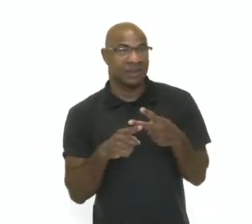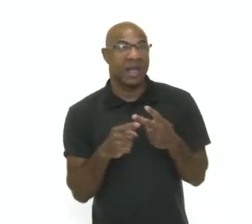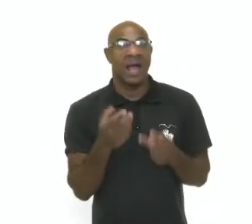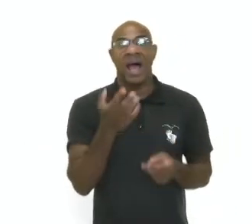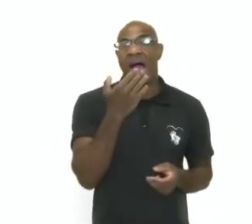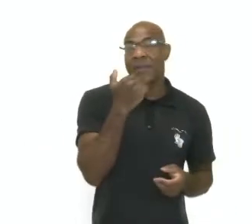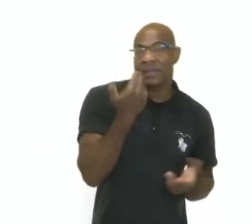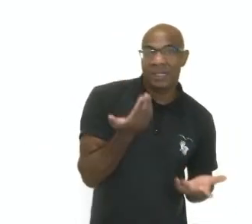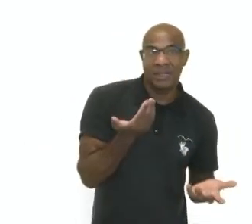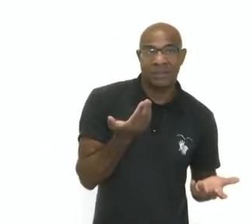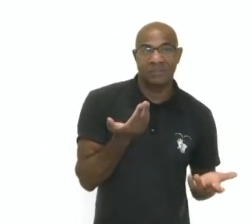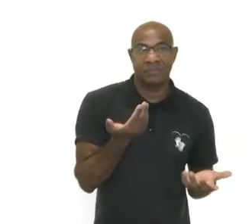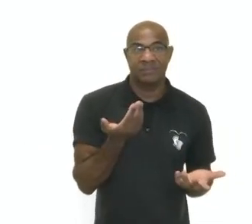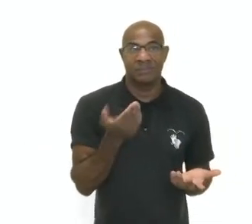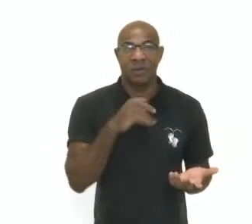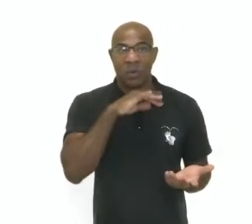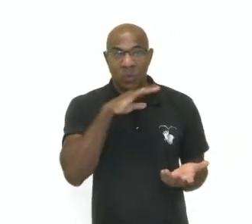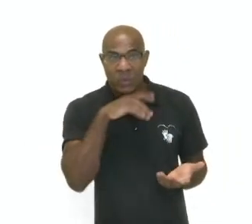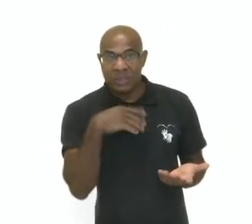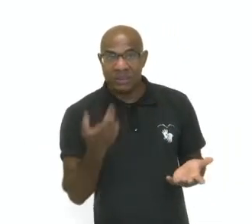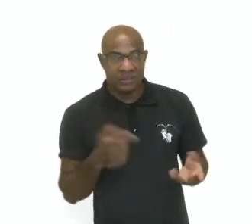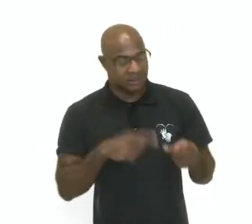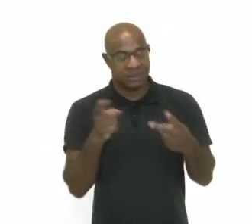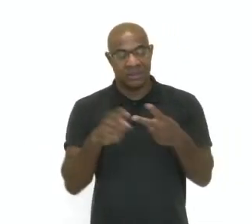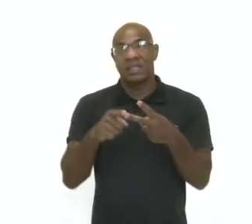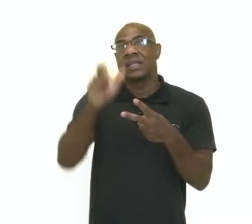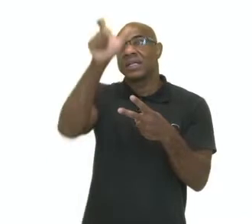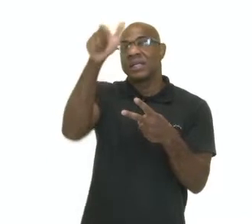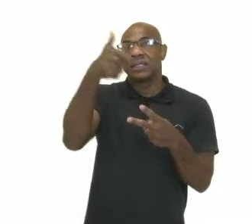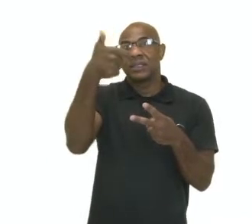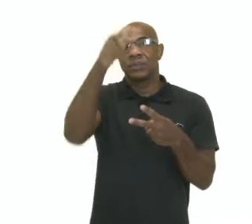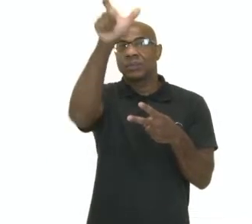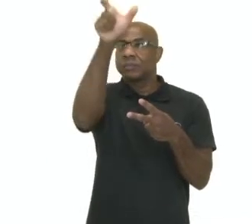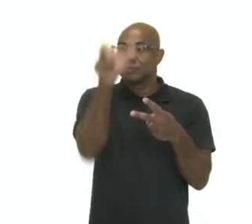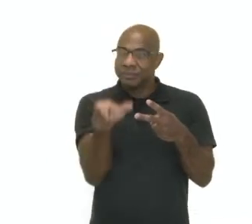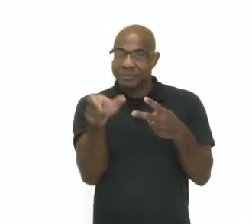alimentação precária. Na segunda coluna, ó,